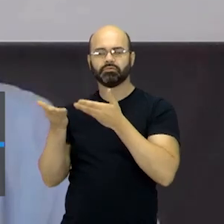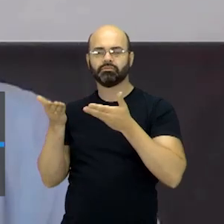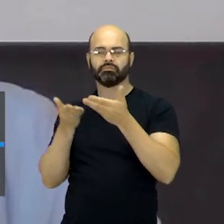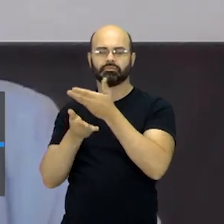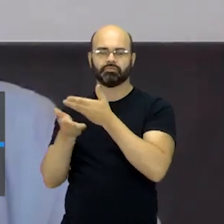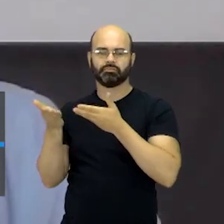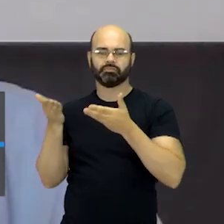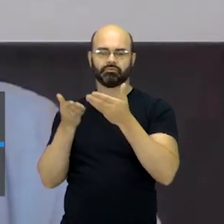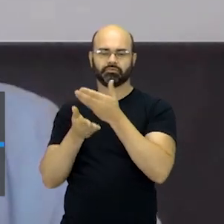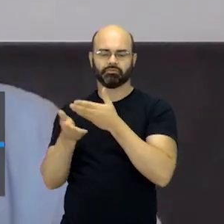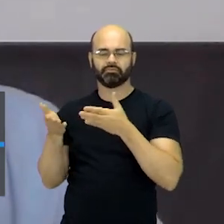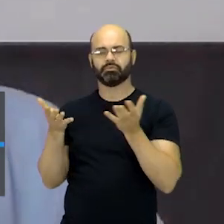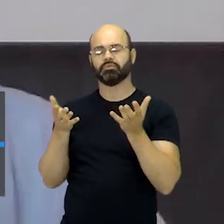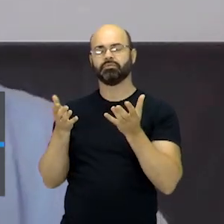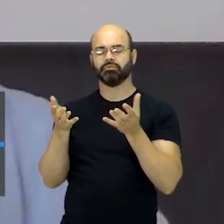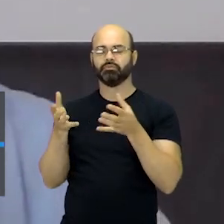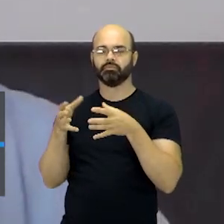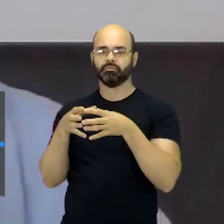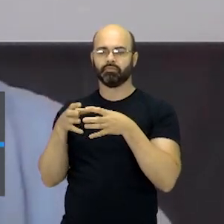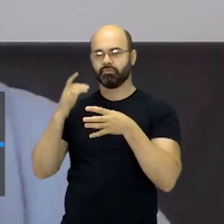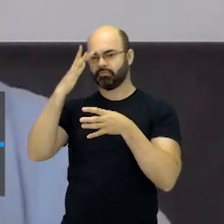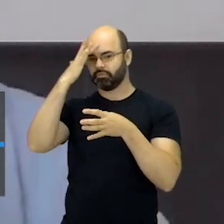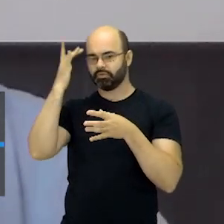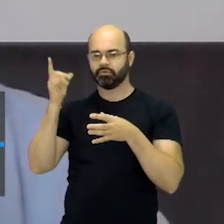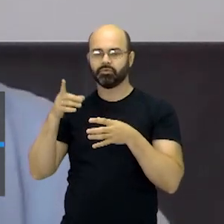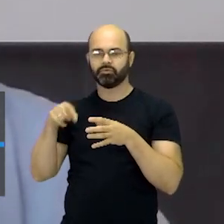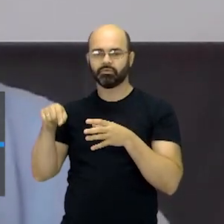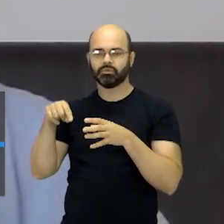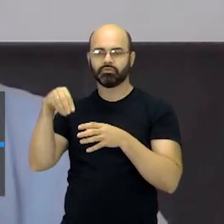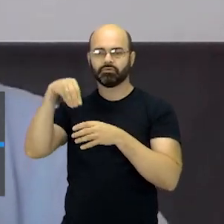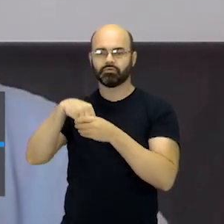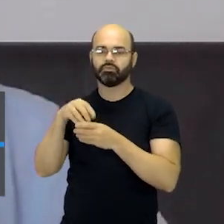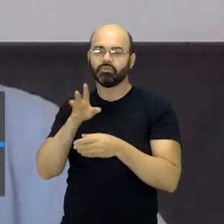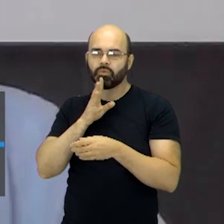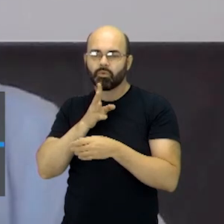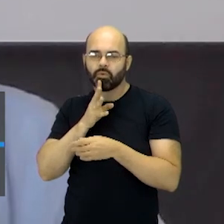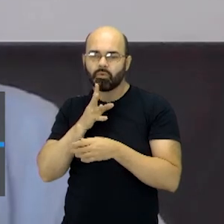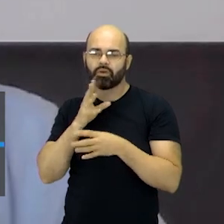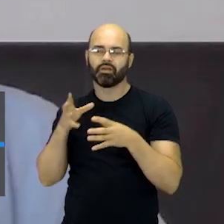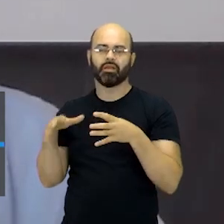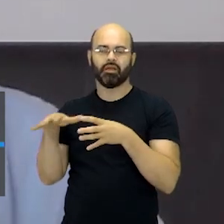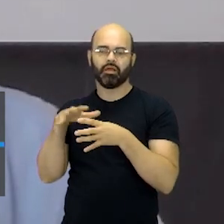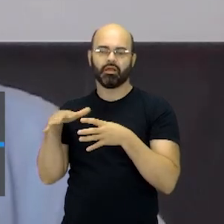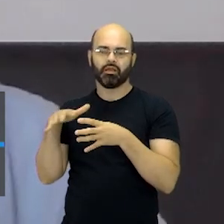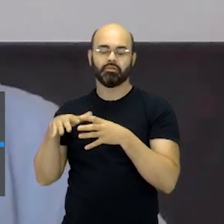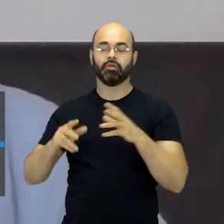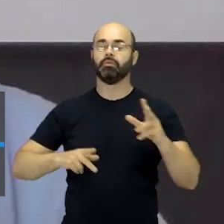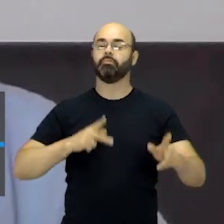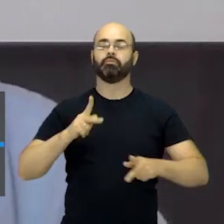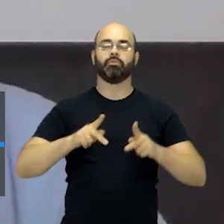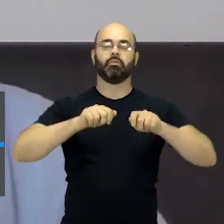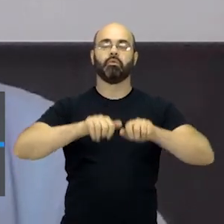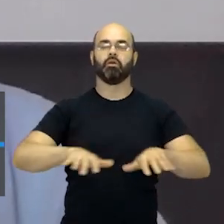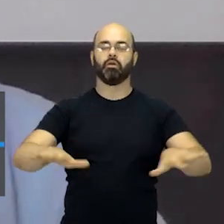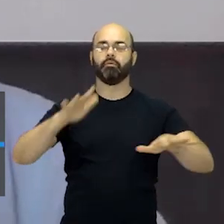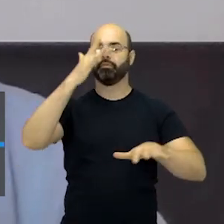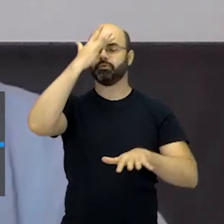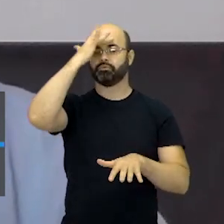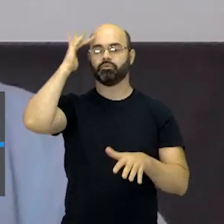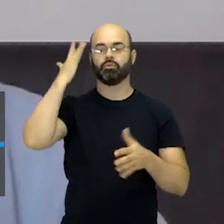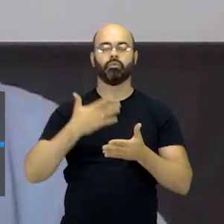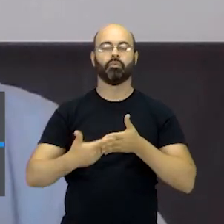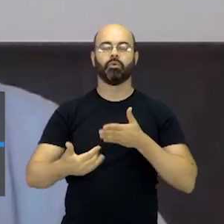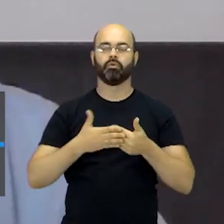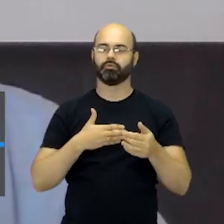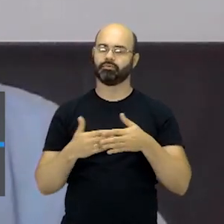conhecimentos. Tá? Então, nós temos, por exemplo, no artigo de divulgação científica, a diferença, né, é